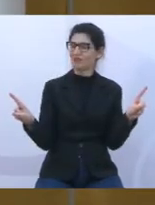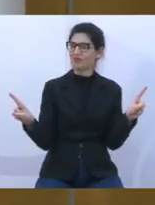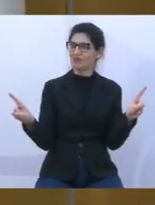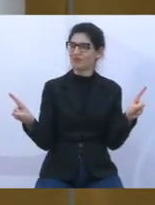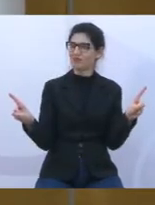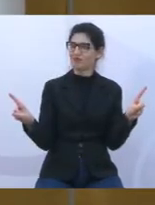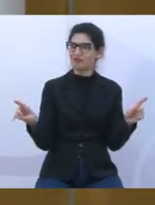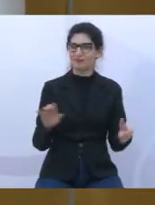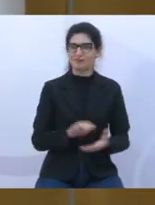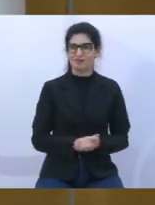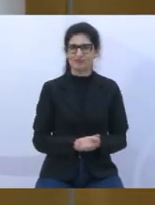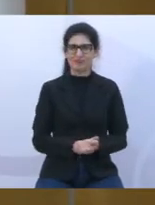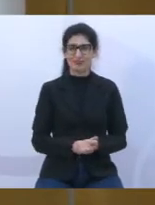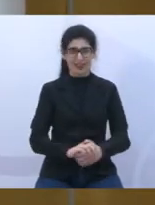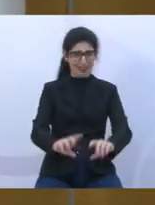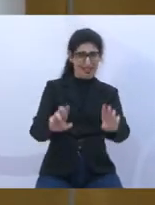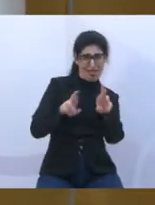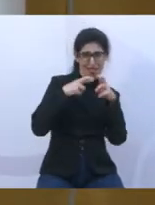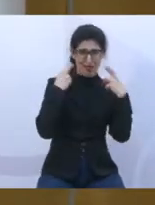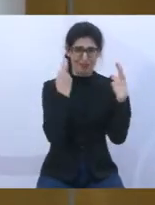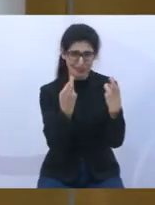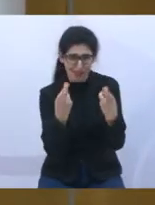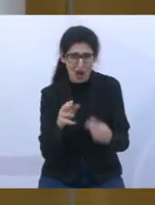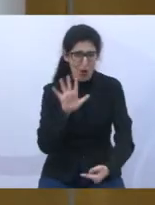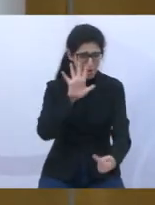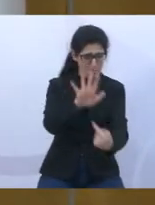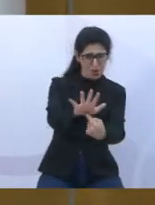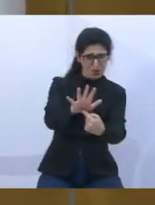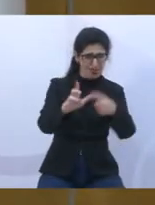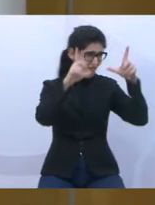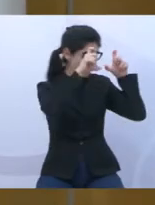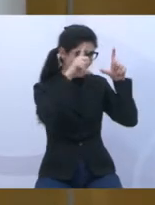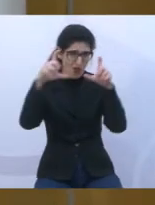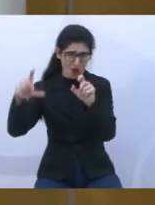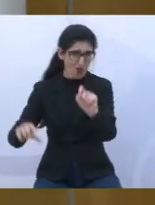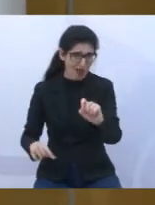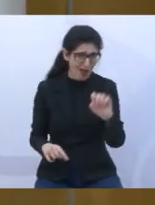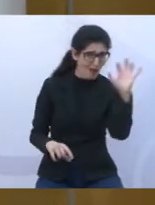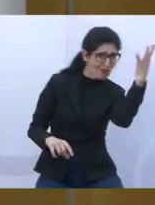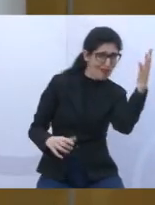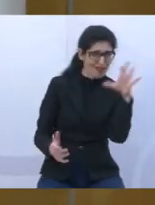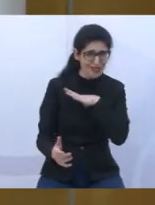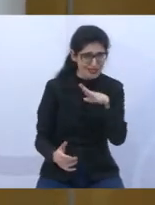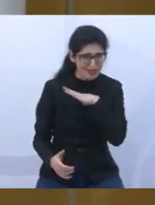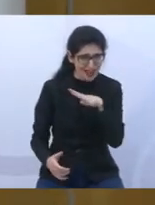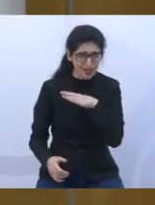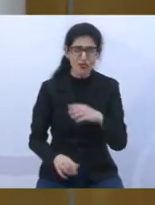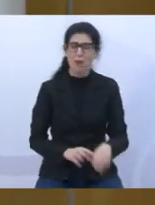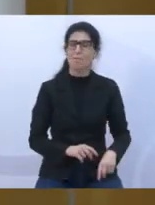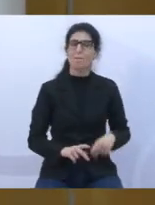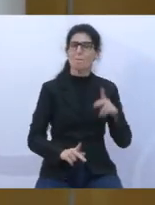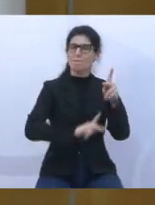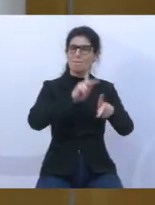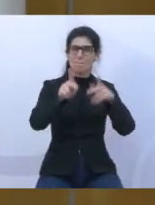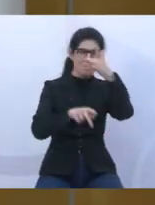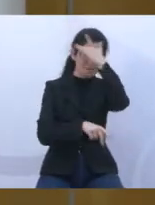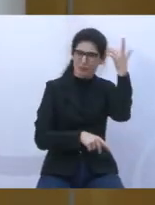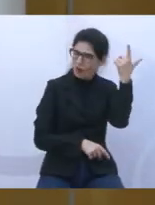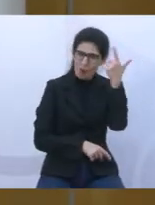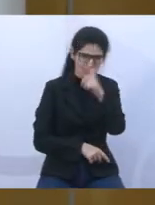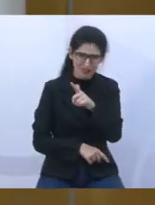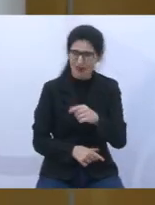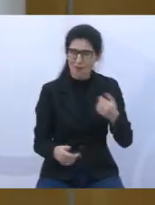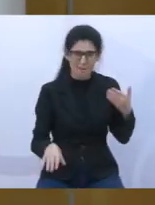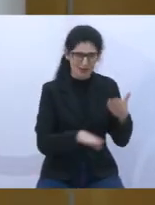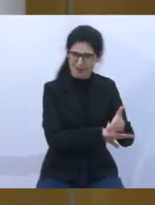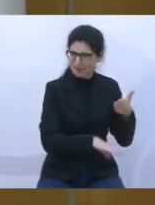e não faça uma reunião mostra a foto do que está acontecendo na cidade a população não consegue participar